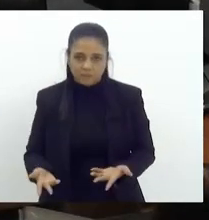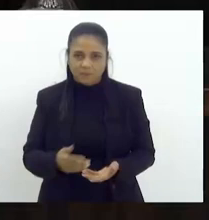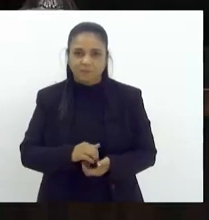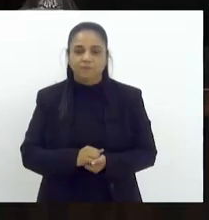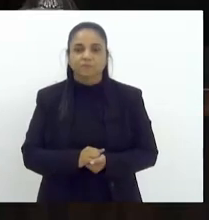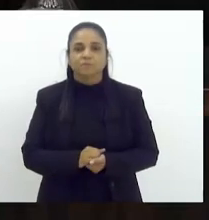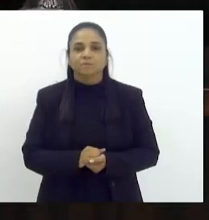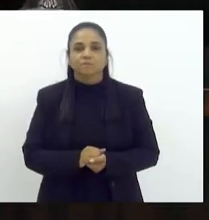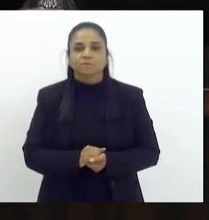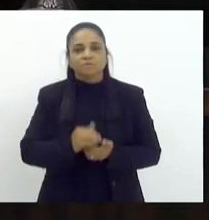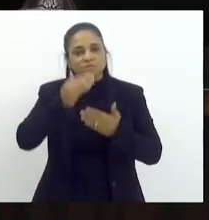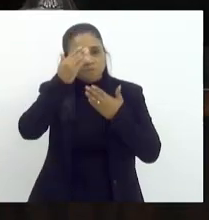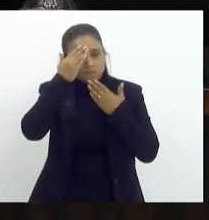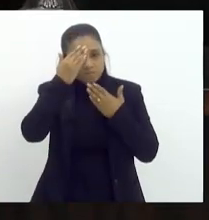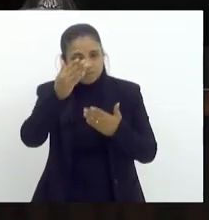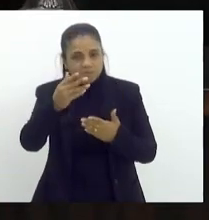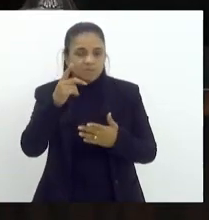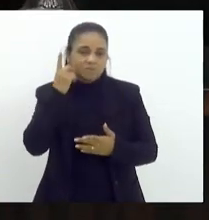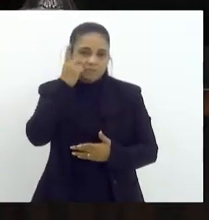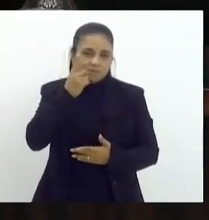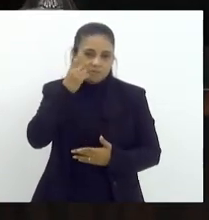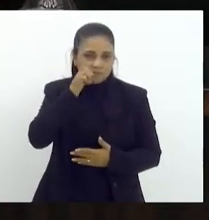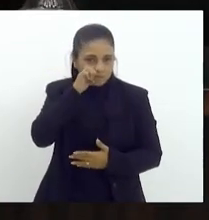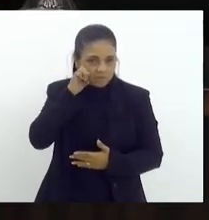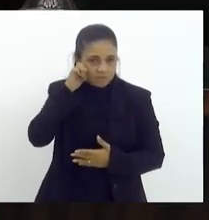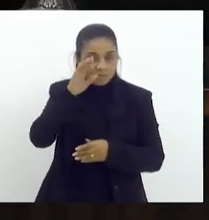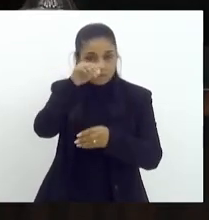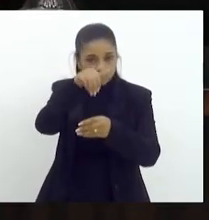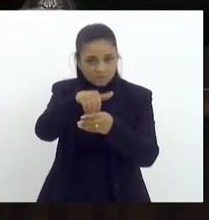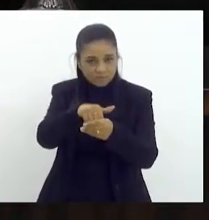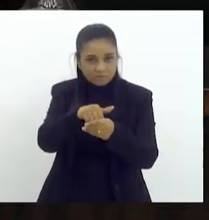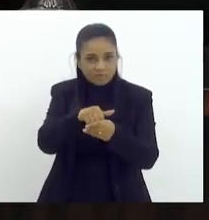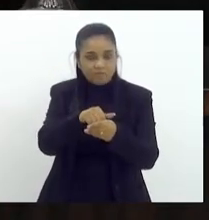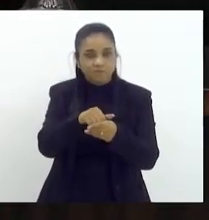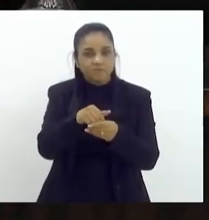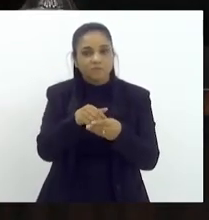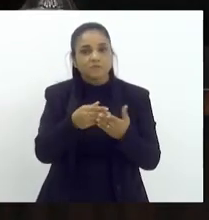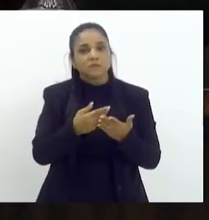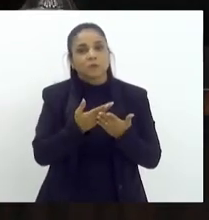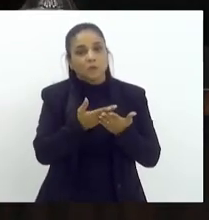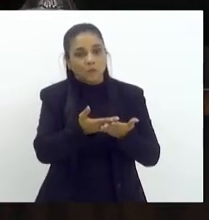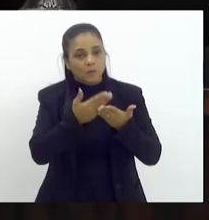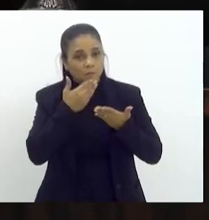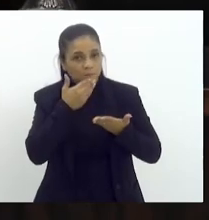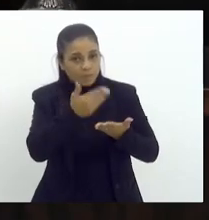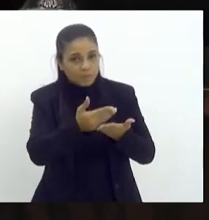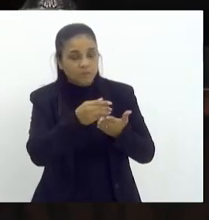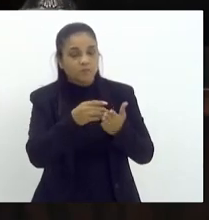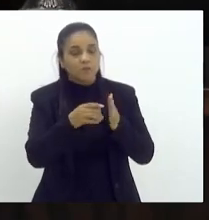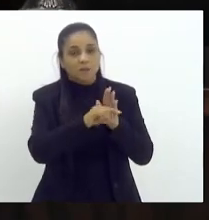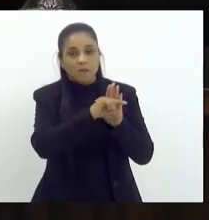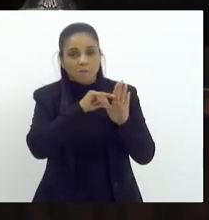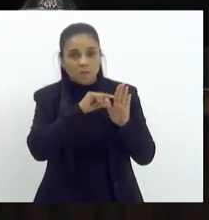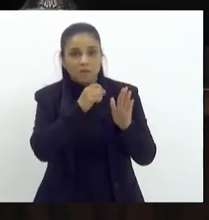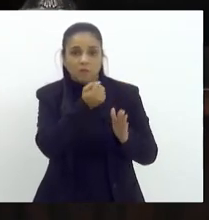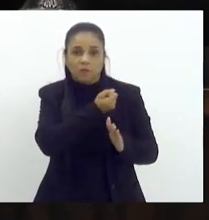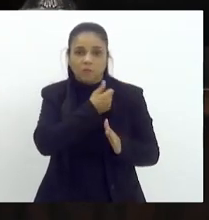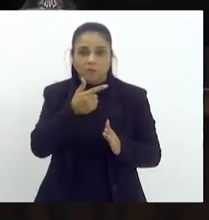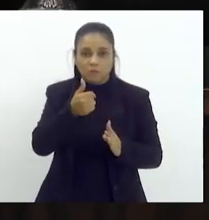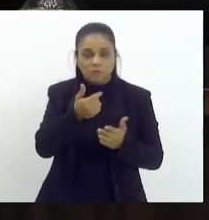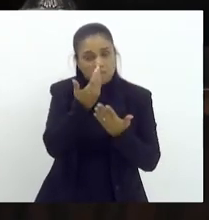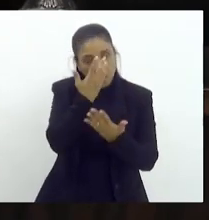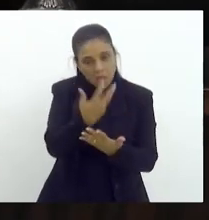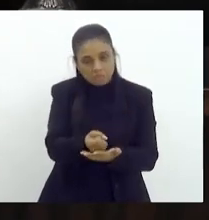obrigada obrigado deputada Hélio quem votação o requerimento de destaque da emenda número 12 senhores que a própria